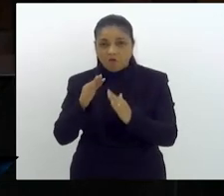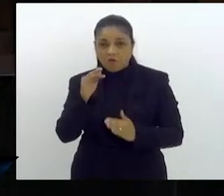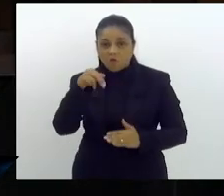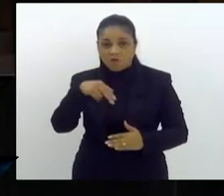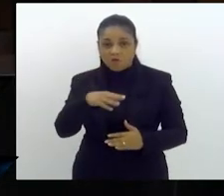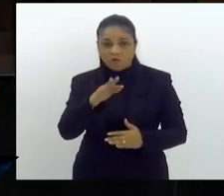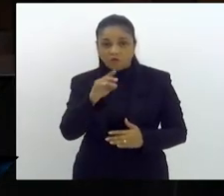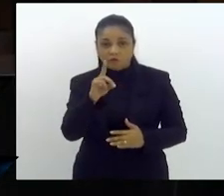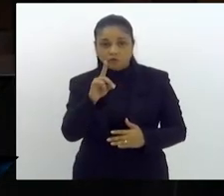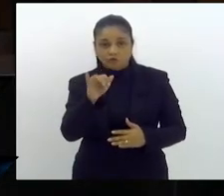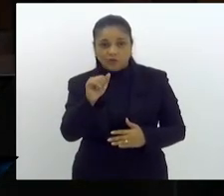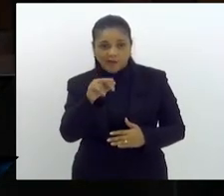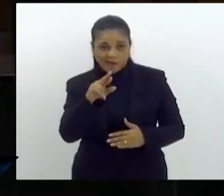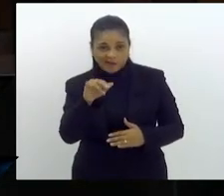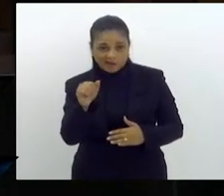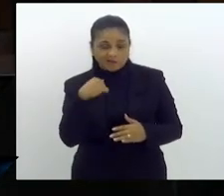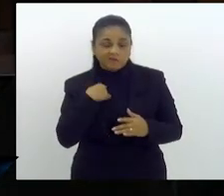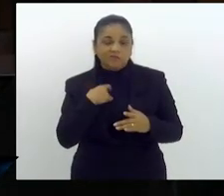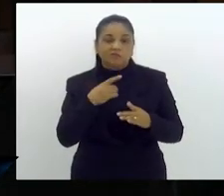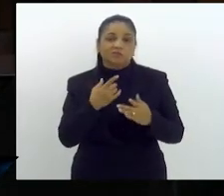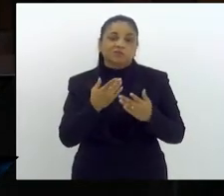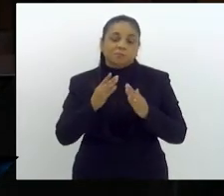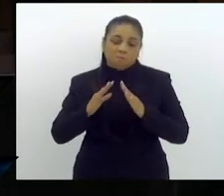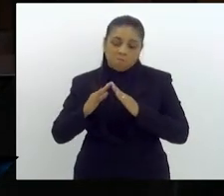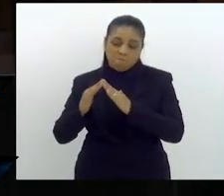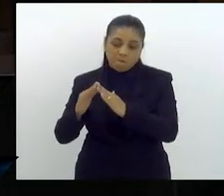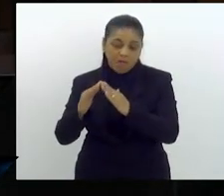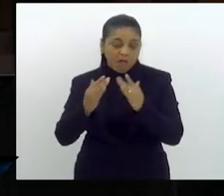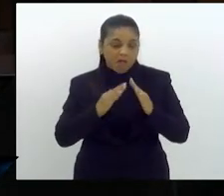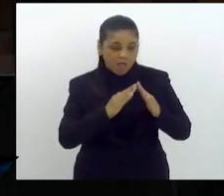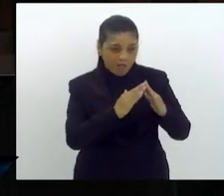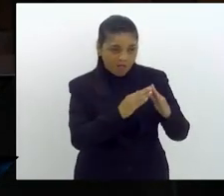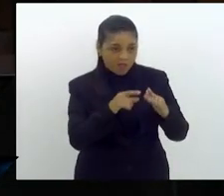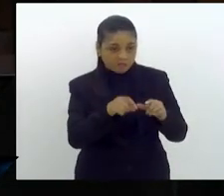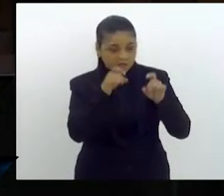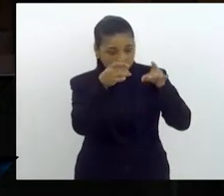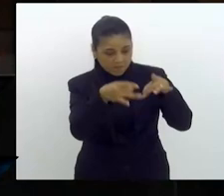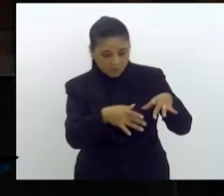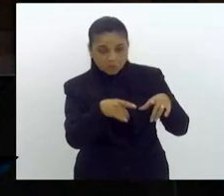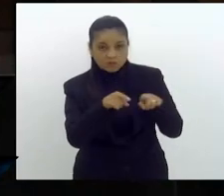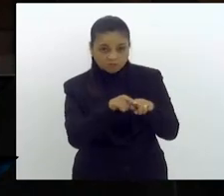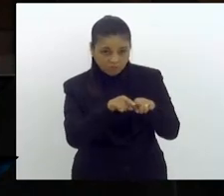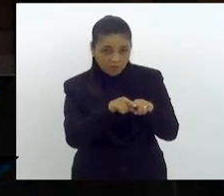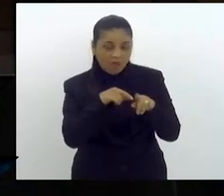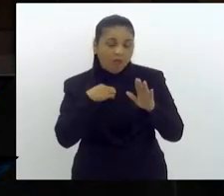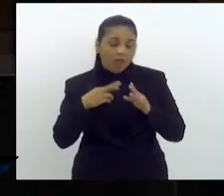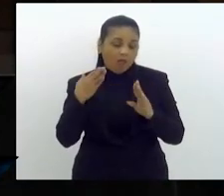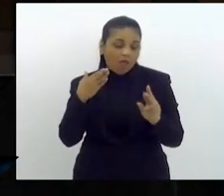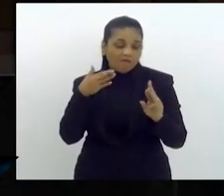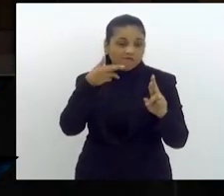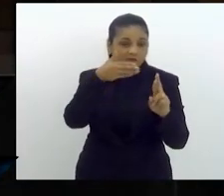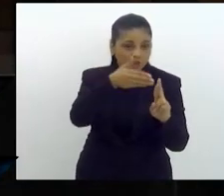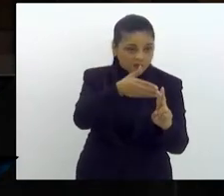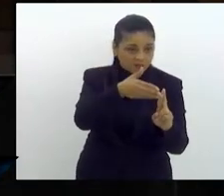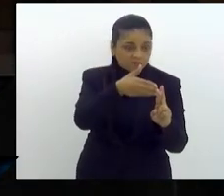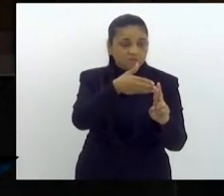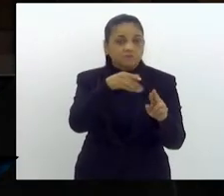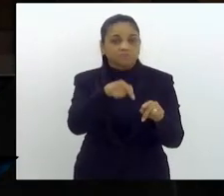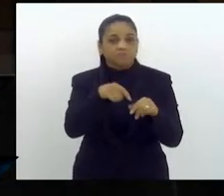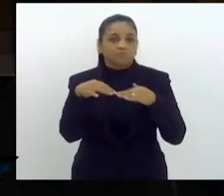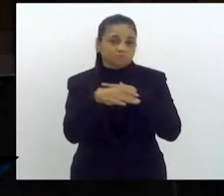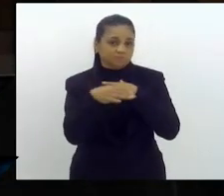da lei de arrecadação de bens Imóveis abandonados que é referência na cartilha do Ministério da cidade